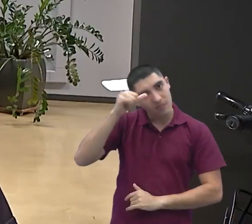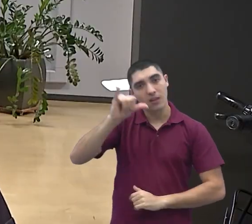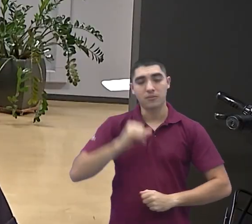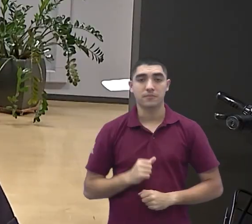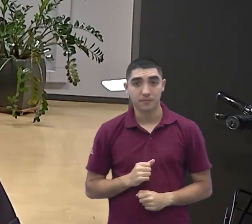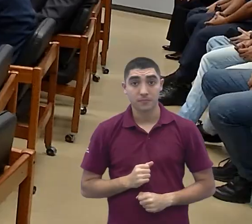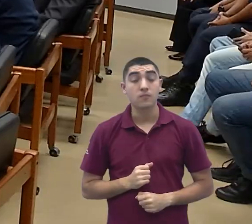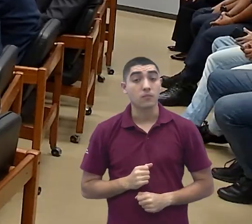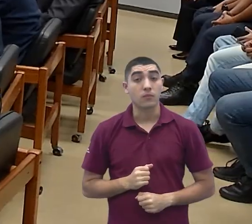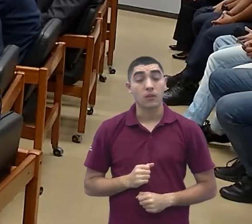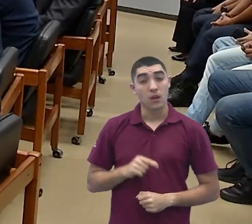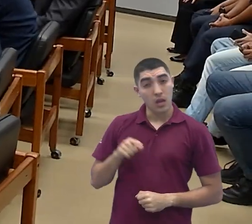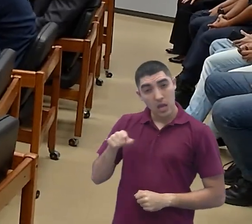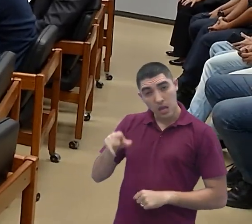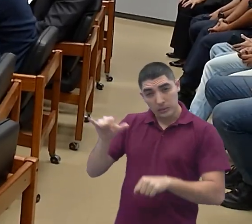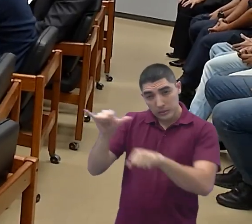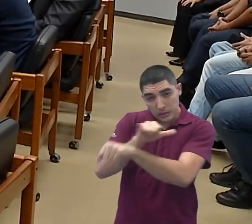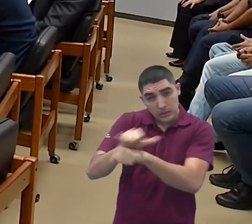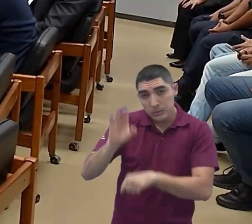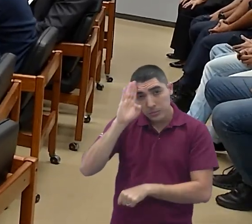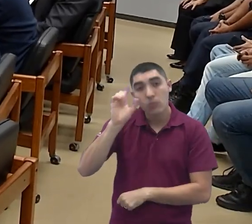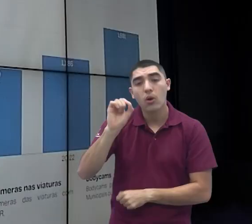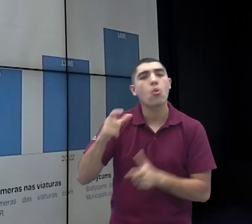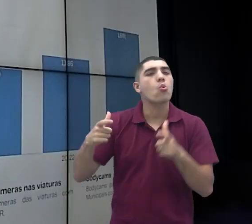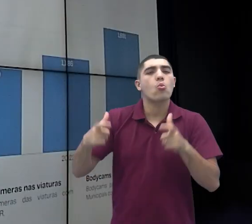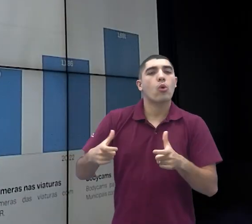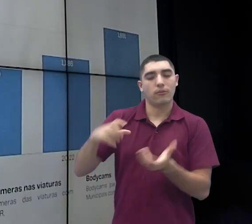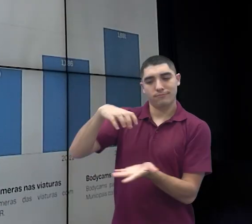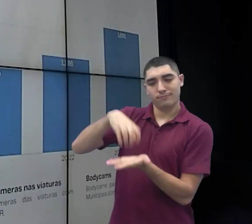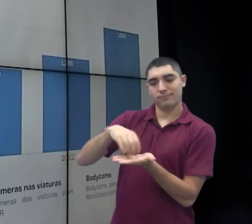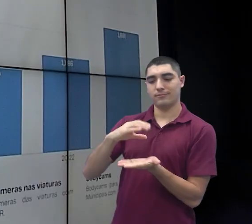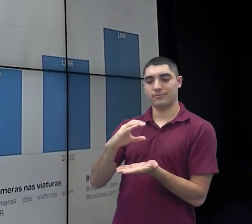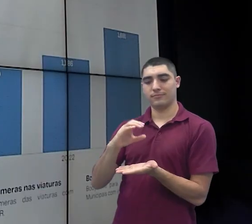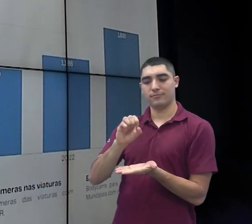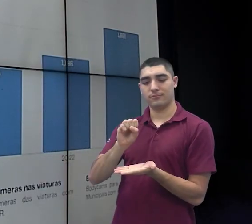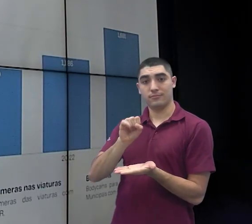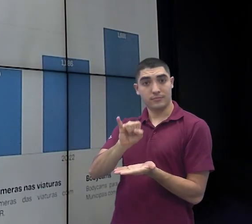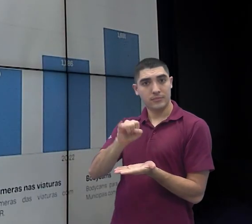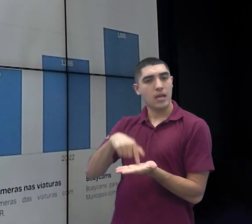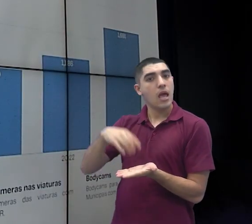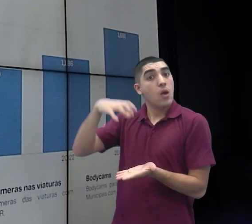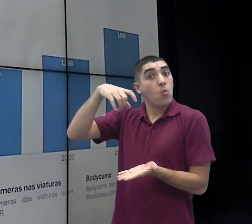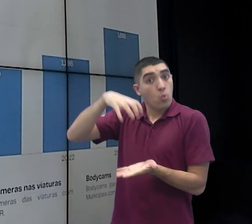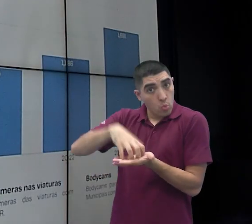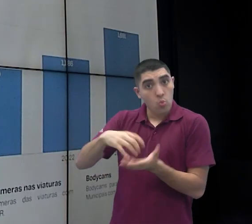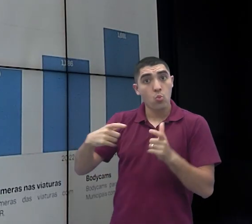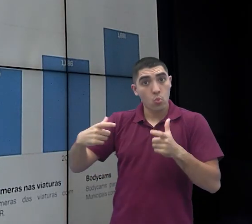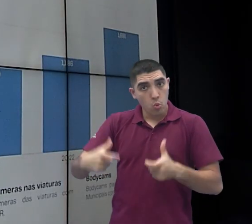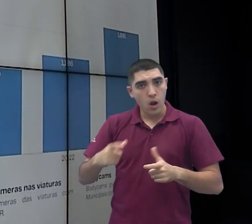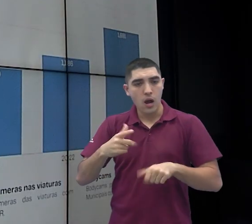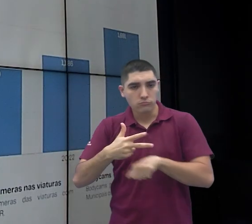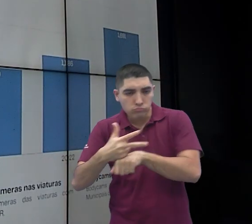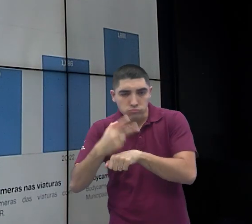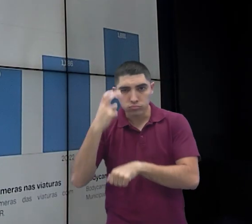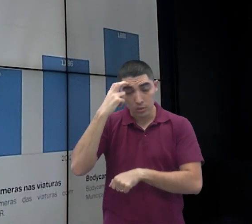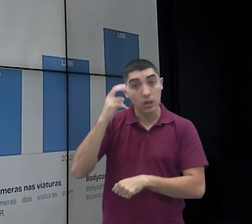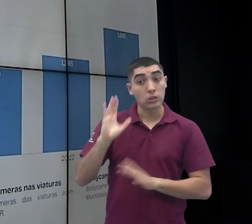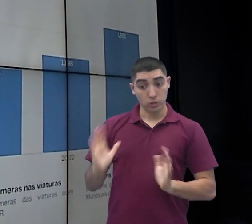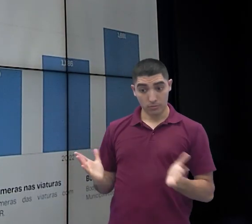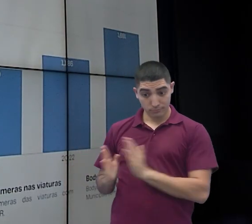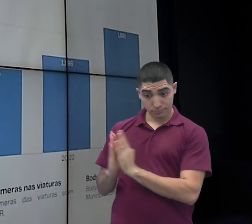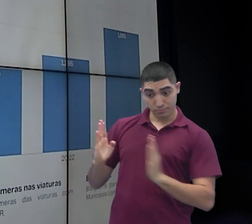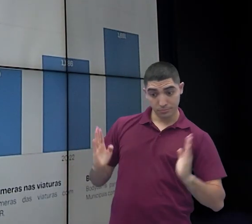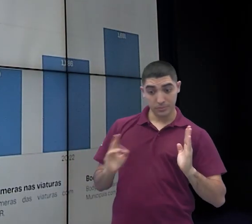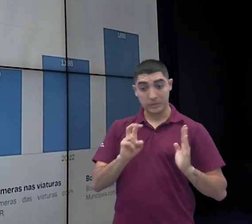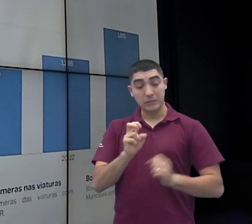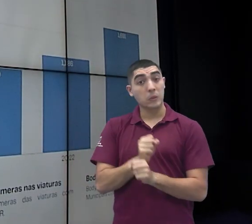crime aconteça. O ponto central dessa estratégia é o CSI. O Centro de Segurança e Inteligência completou 5 anos